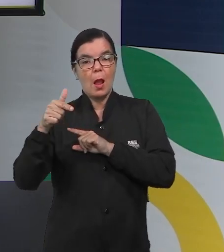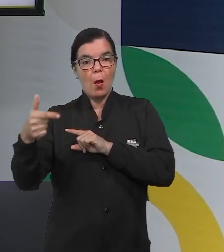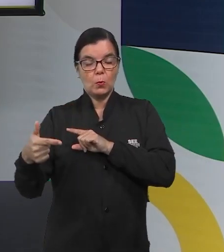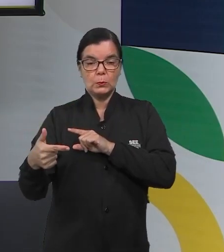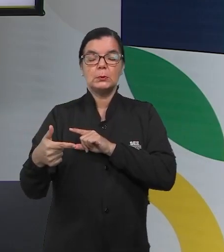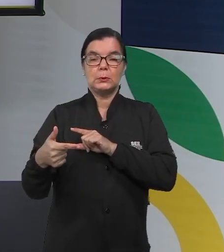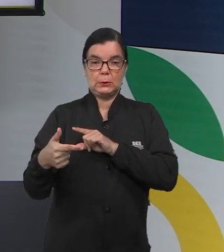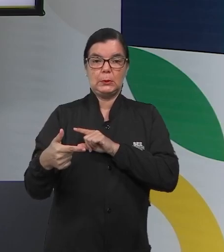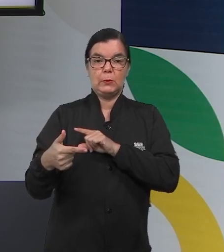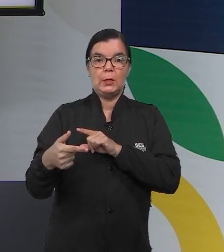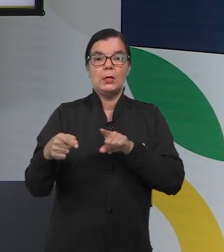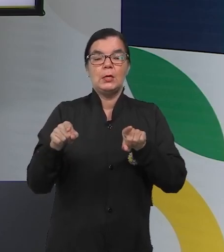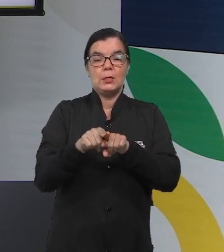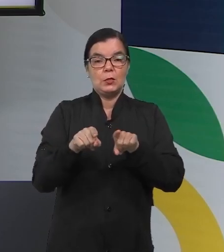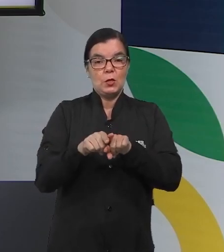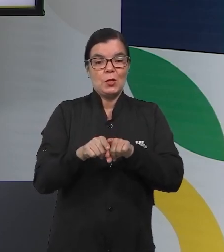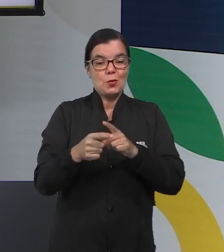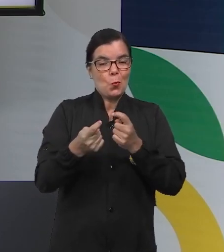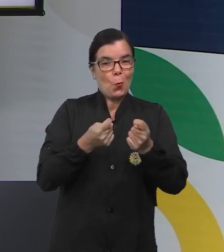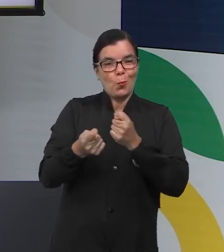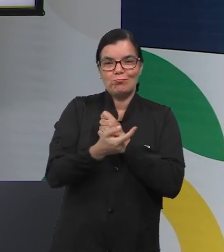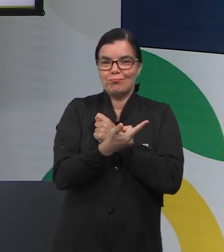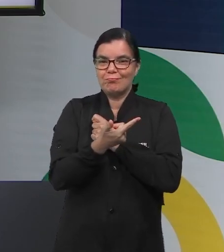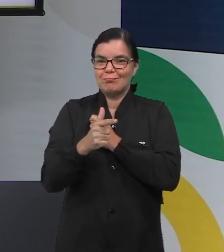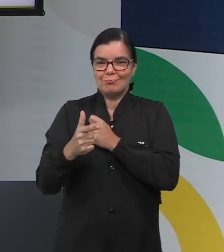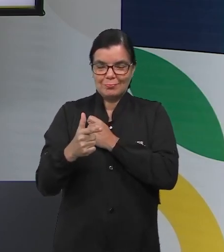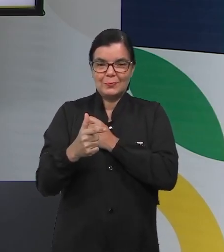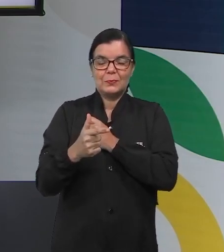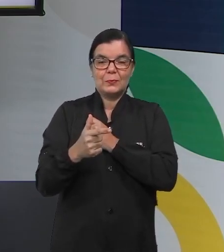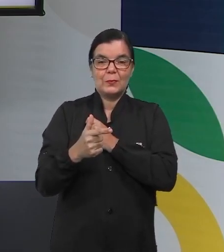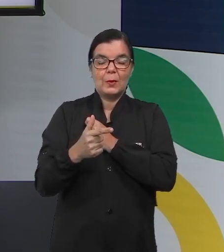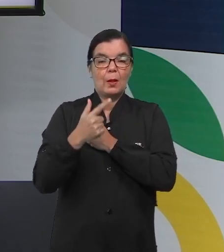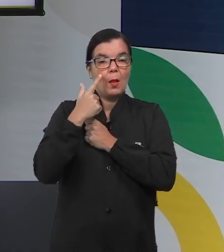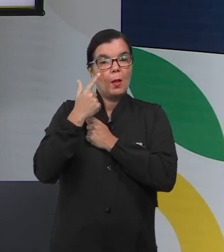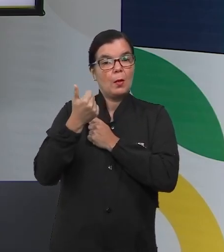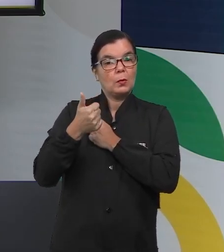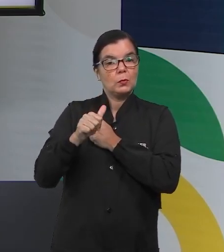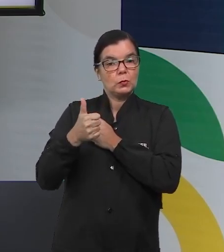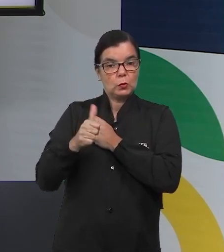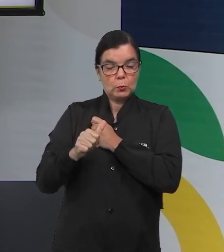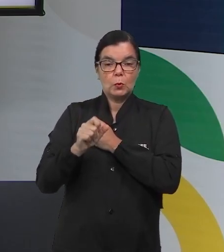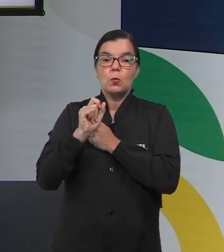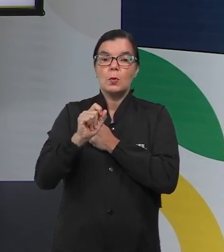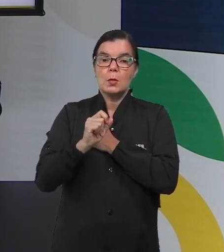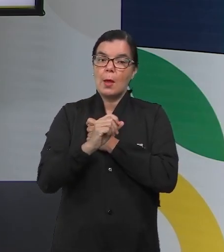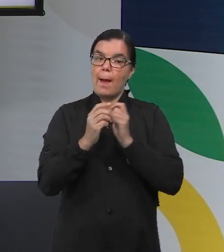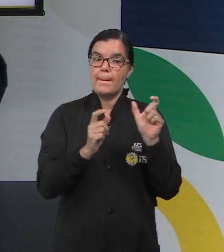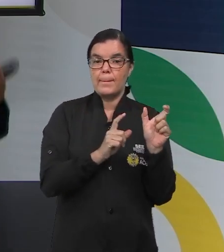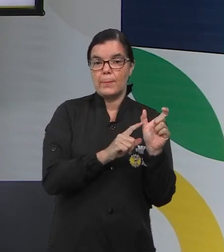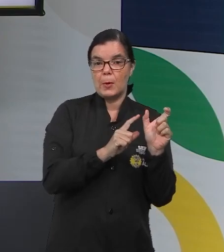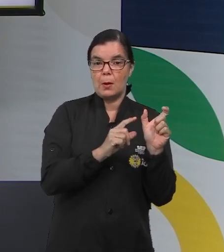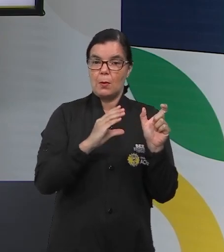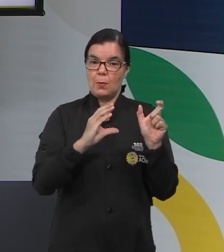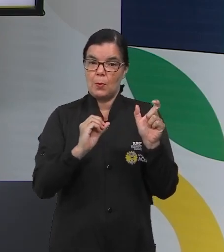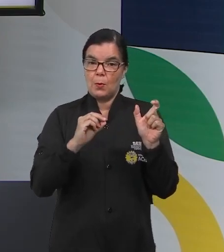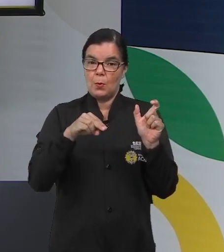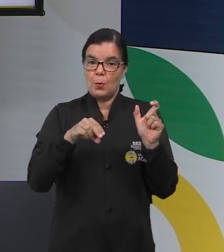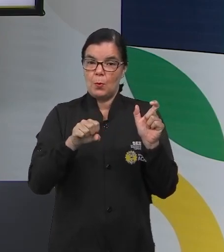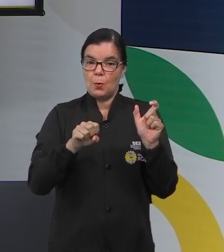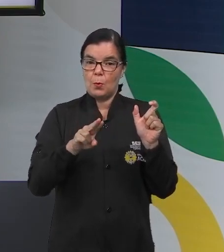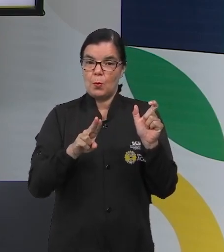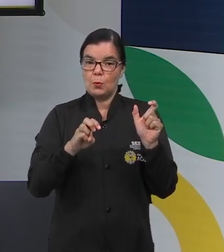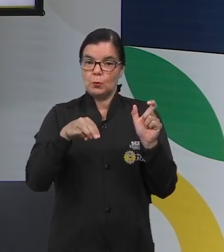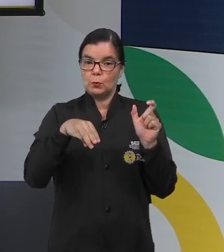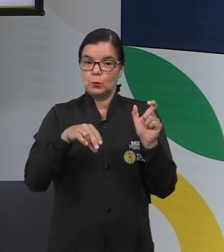palavra, excessiva e descontrolada. Isso aí é uma análise do que é o consumismo. Outra característica aqui, pessoal,